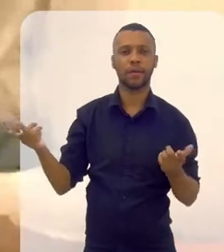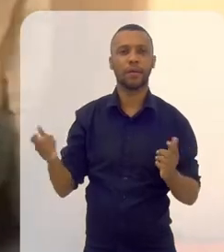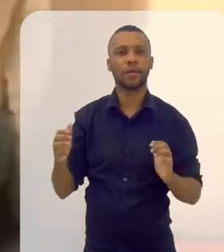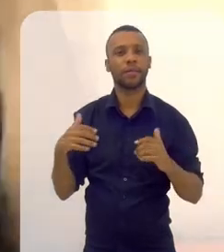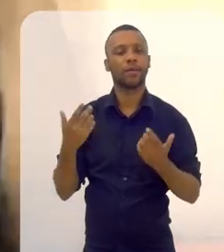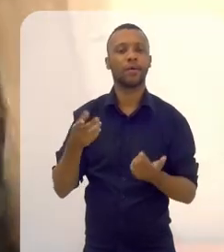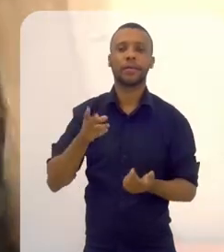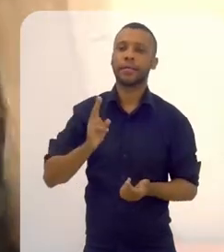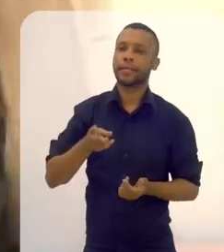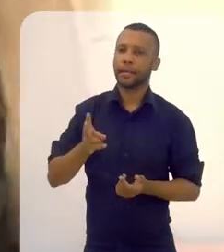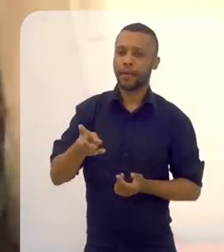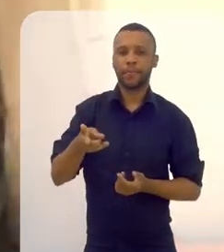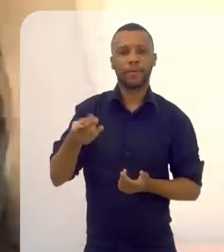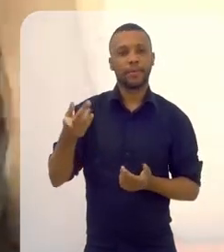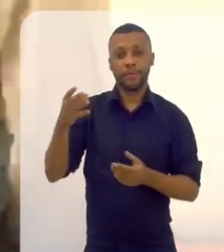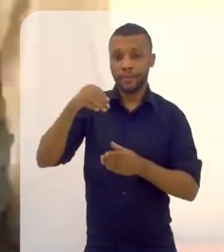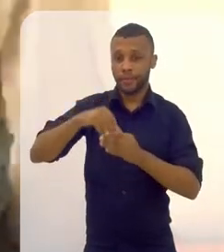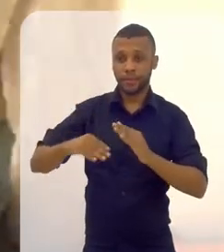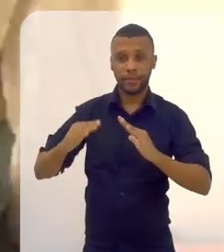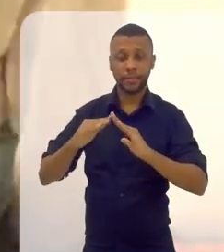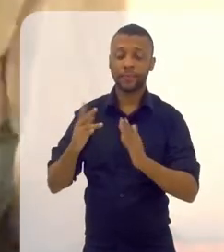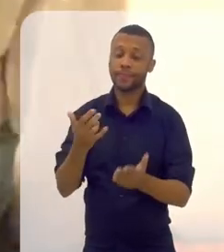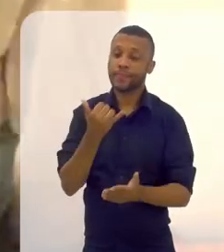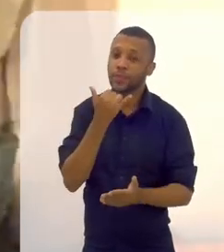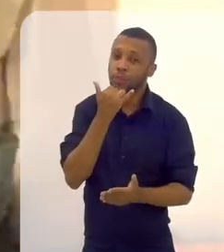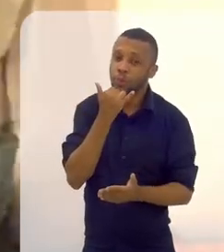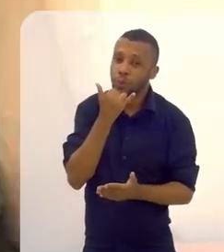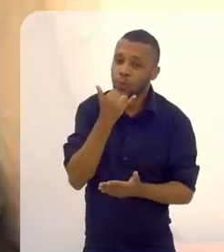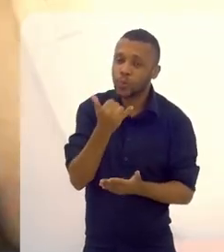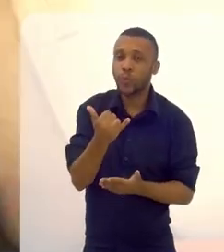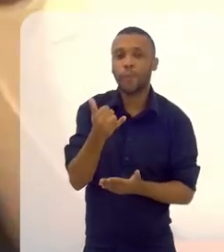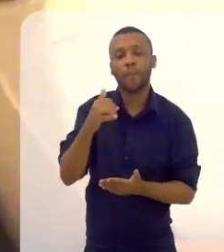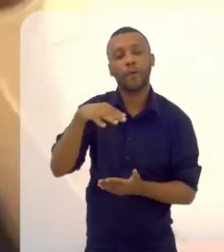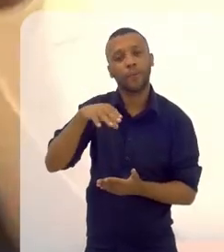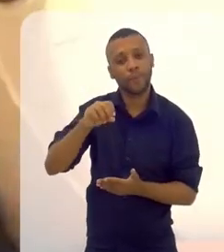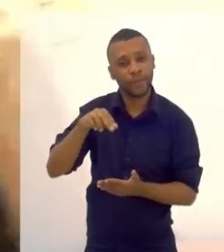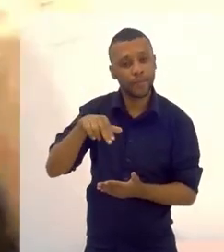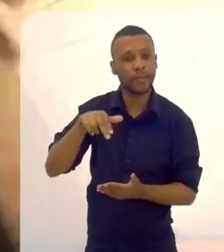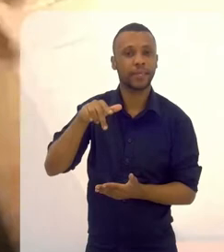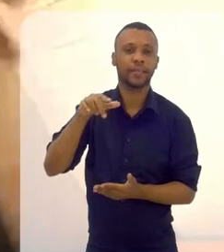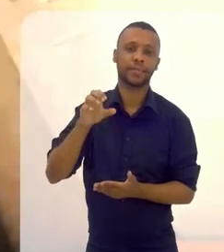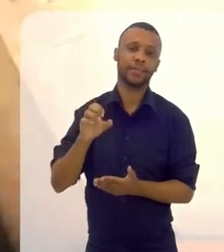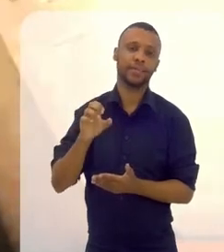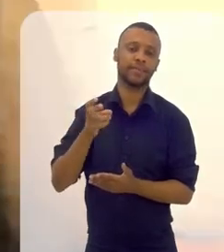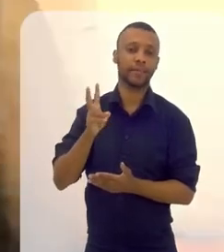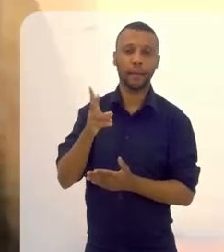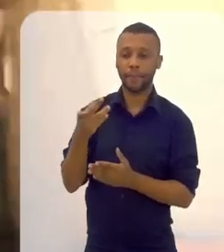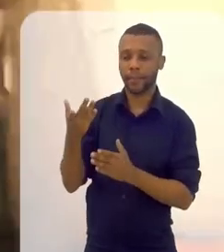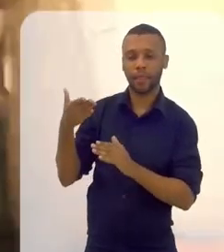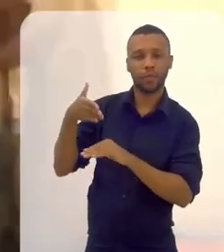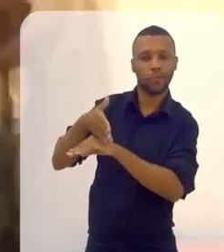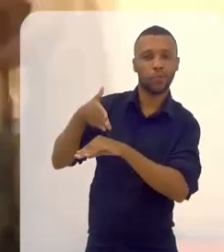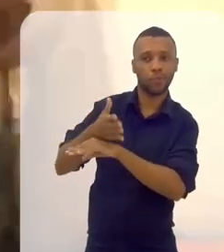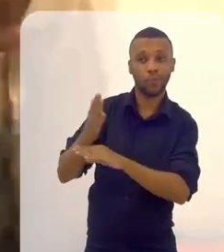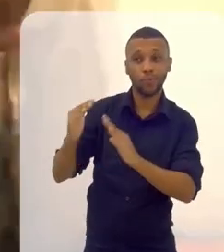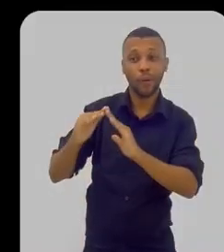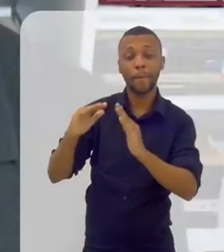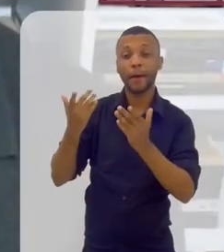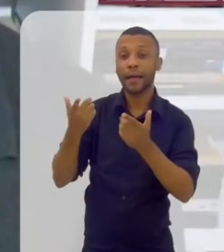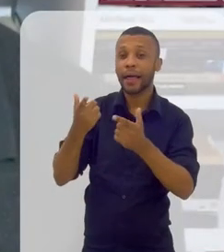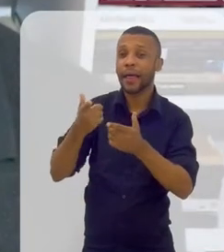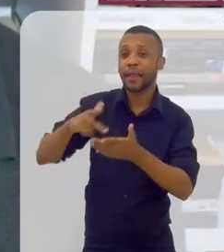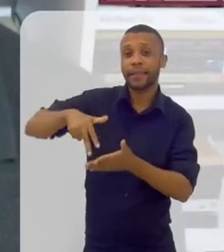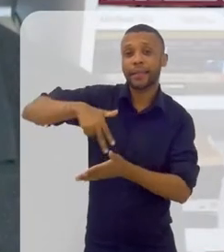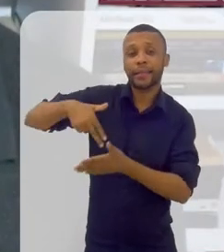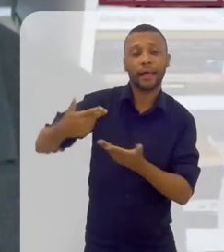E eu sempre estava na casa dela, inclusive, desculpa, Monique, estava sempre na casa dela para dançar